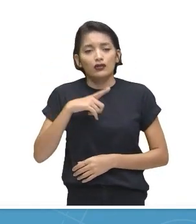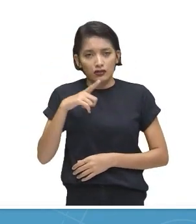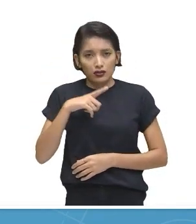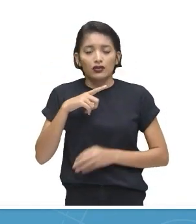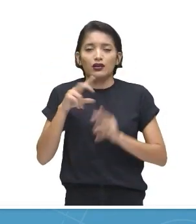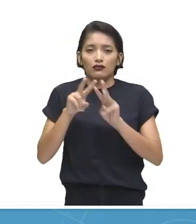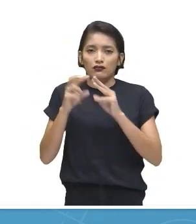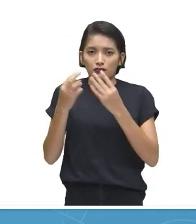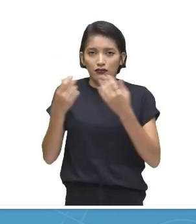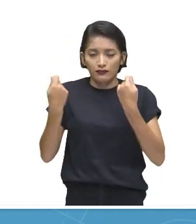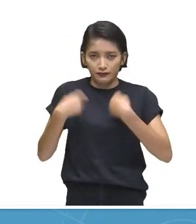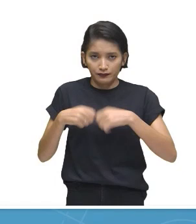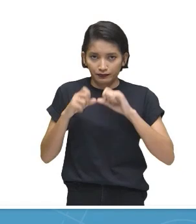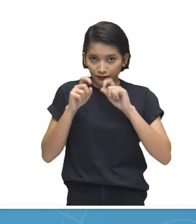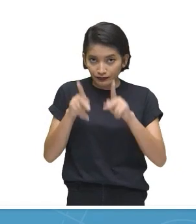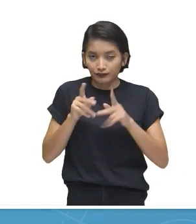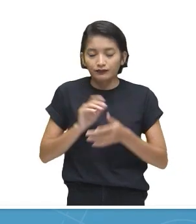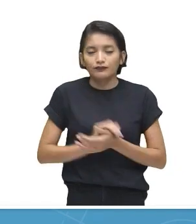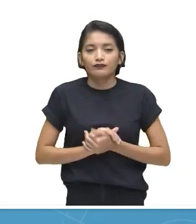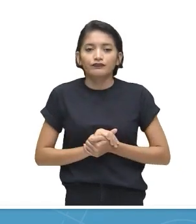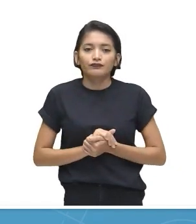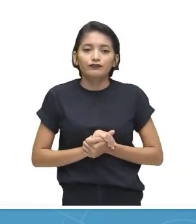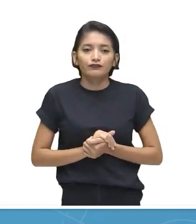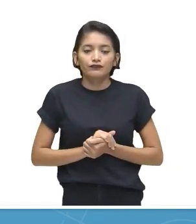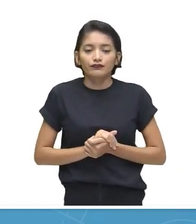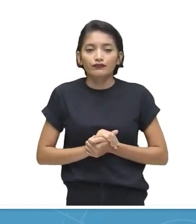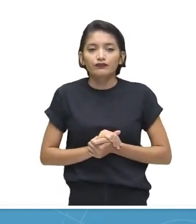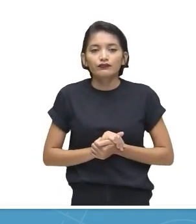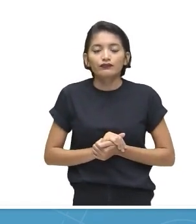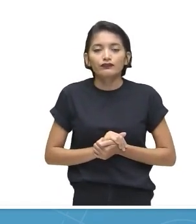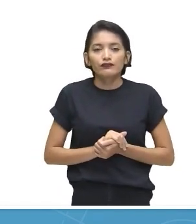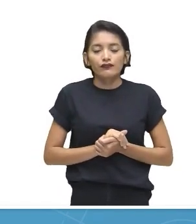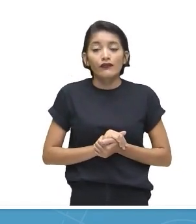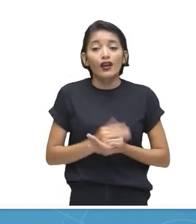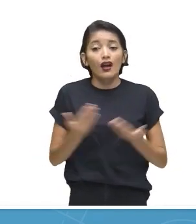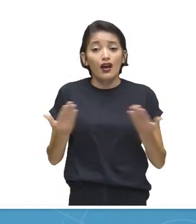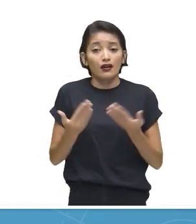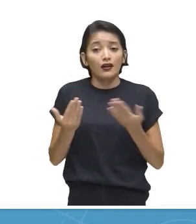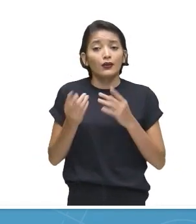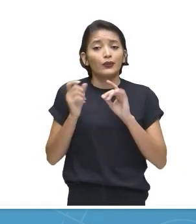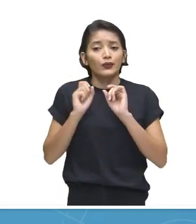está precisando. Ok? Agora a gente vai verificar quanto de...